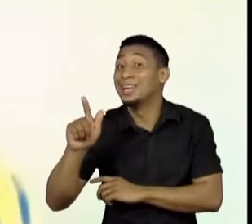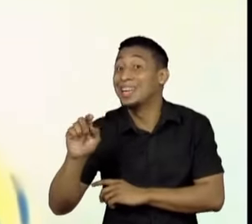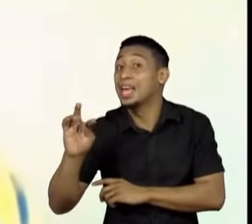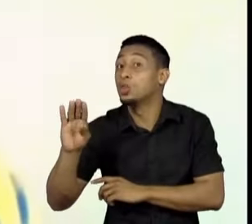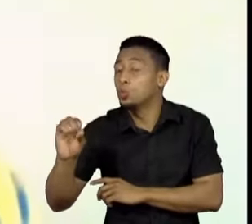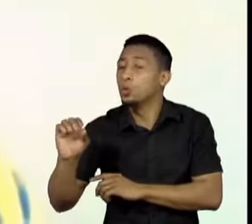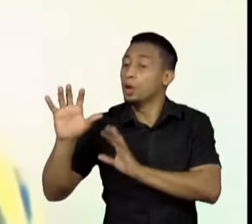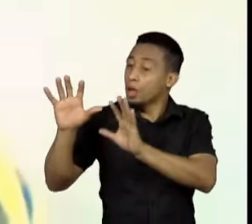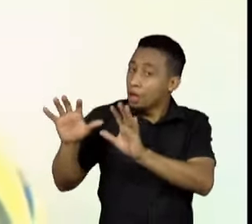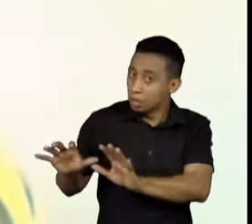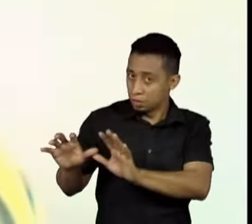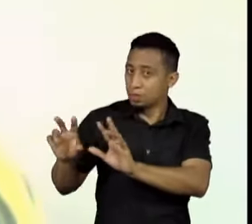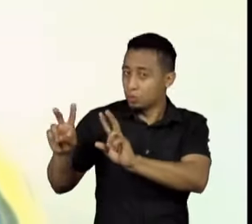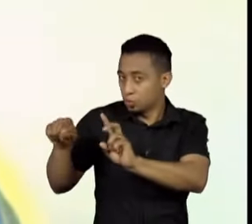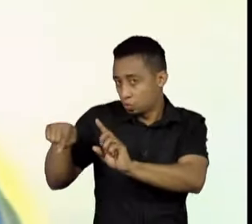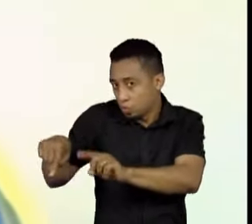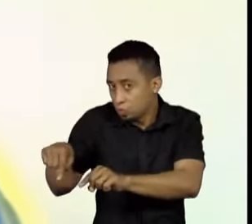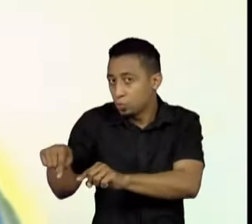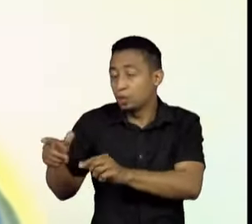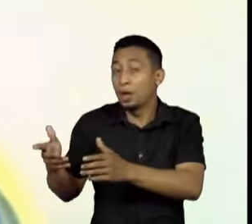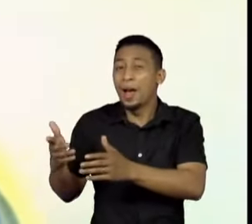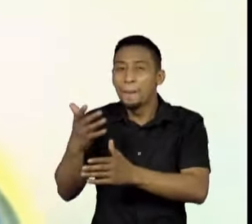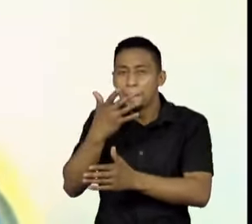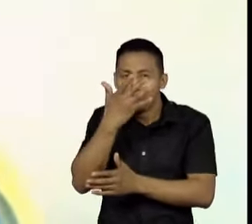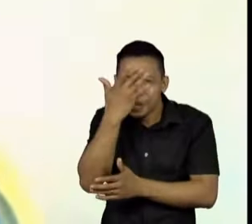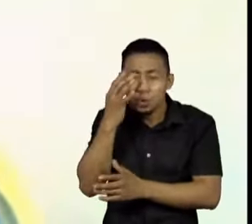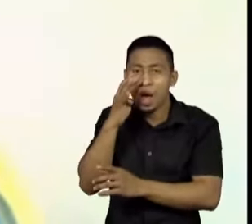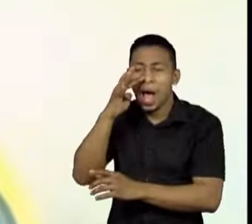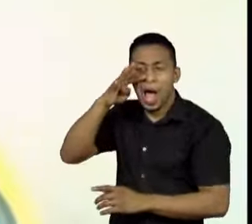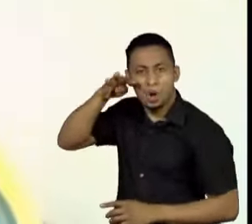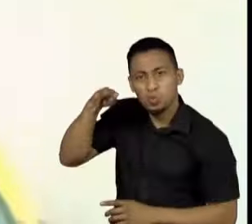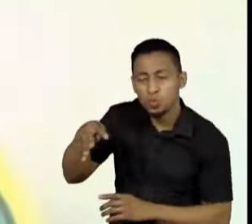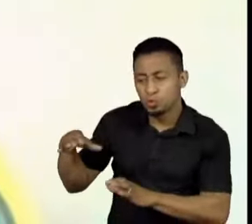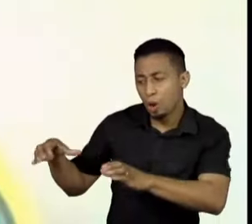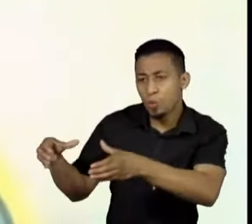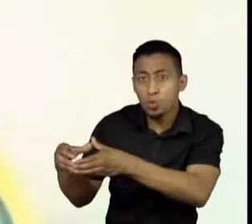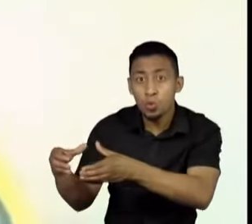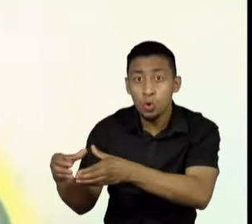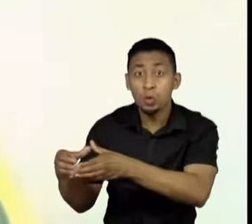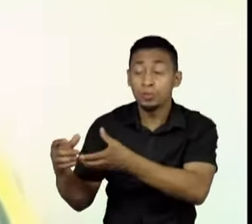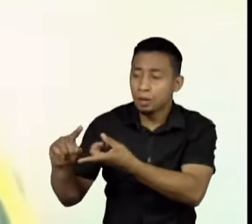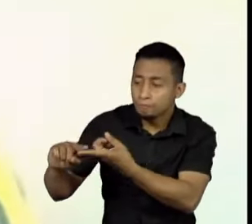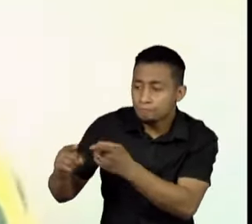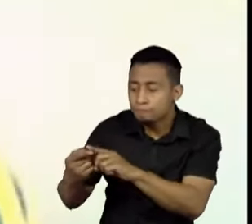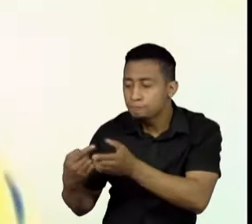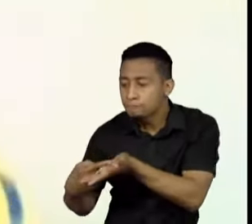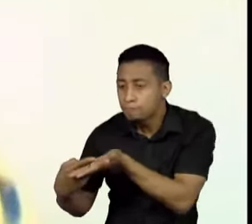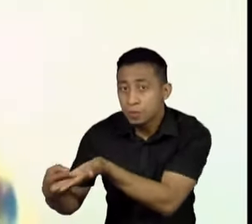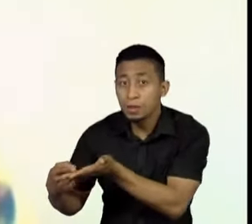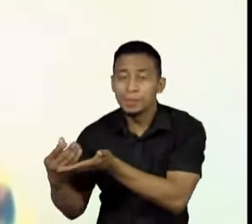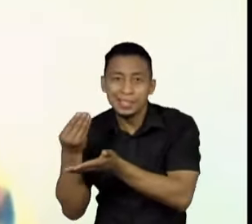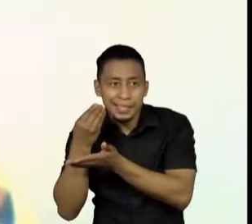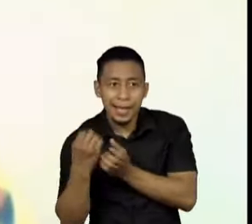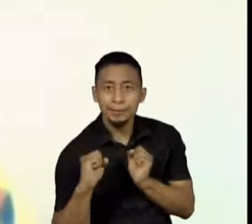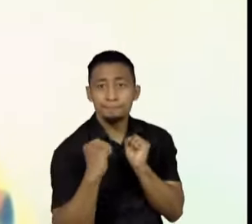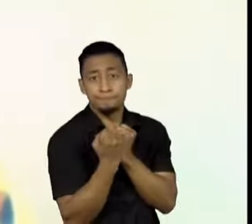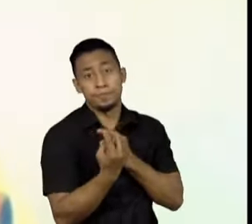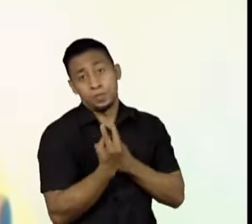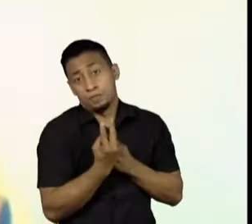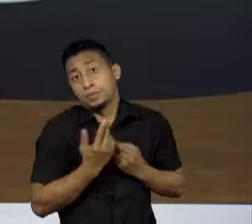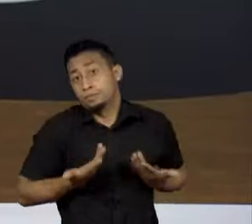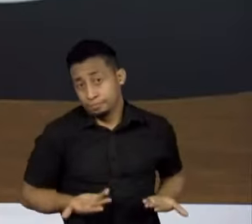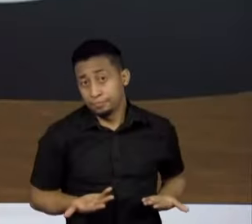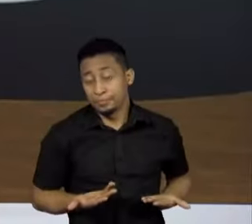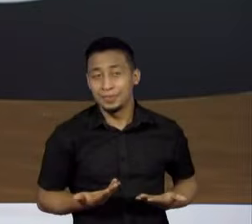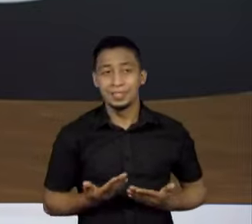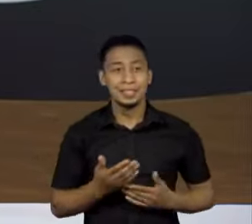as pessoas acusam grupos que estão se organizando para a defesa.